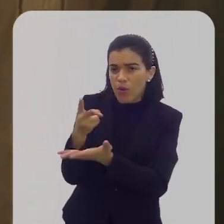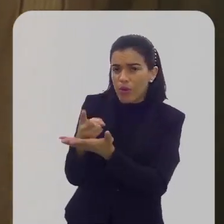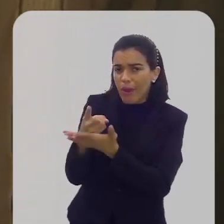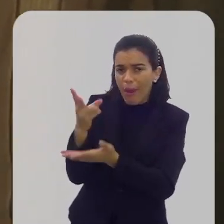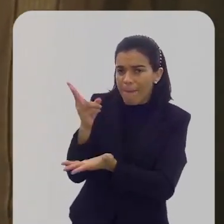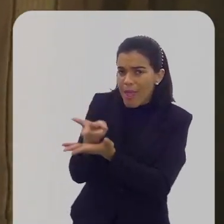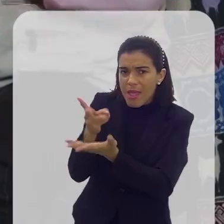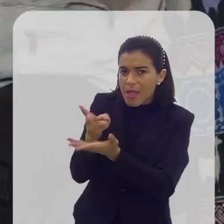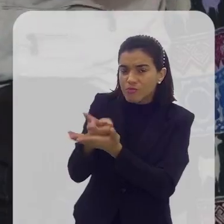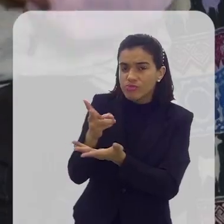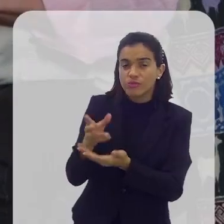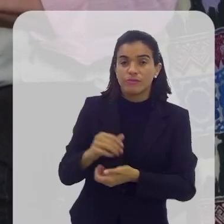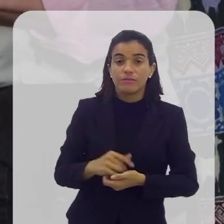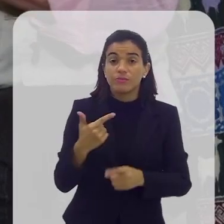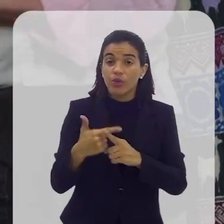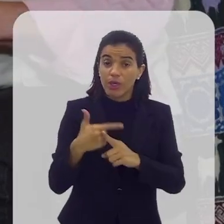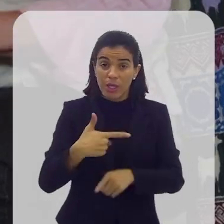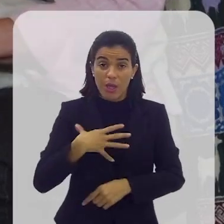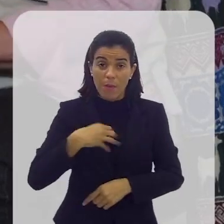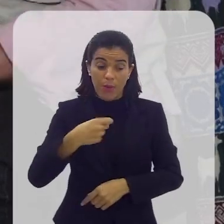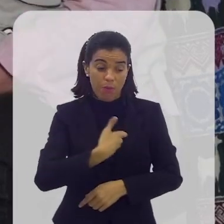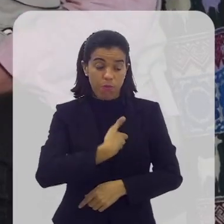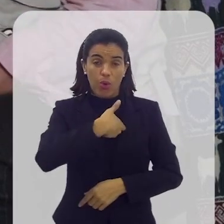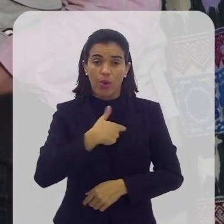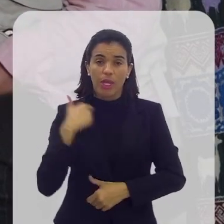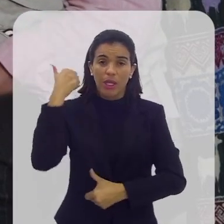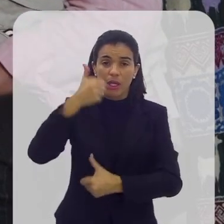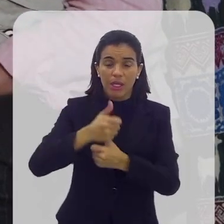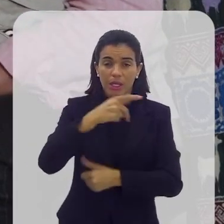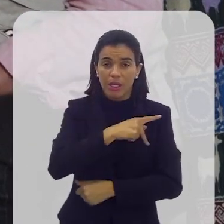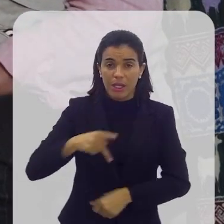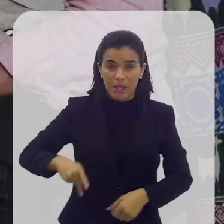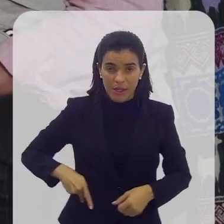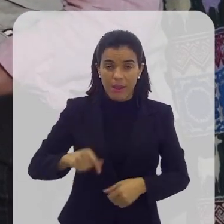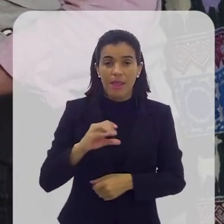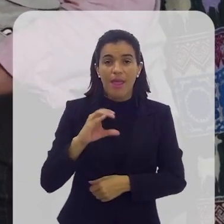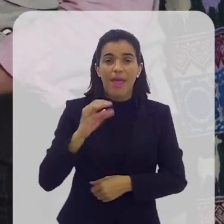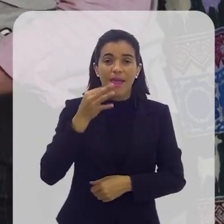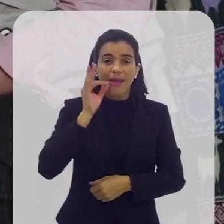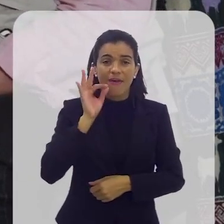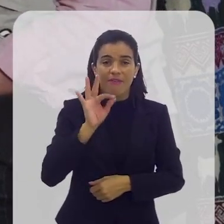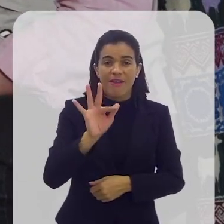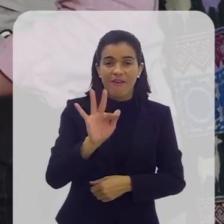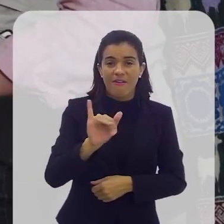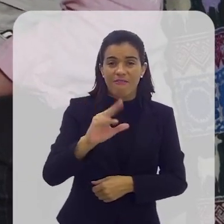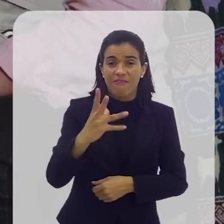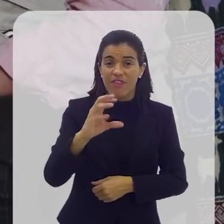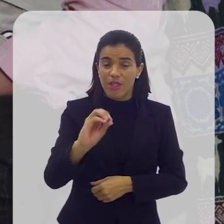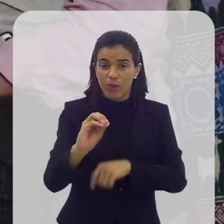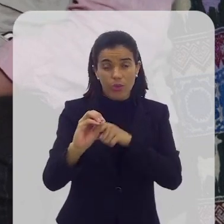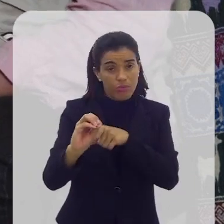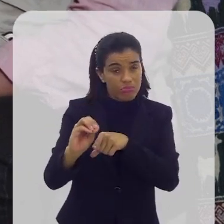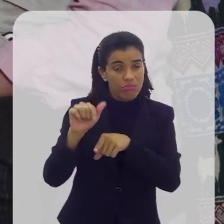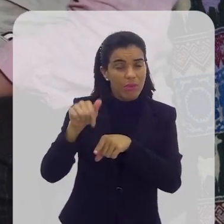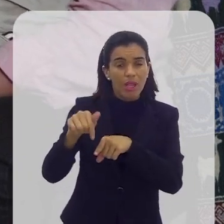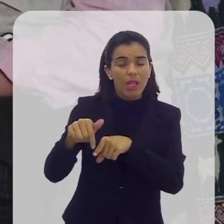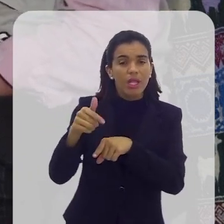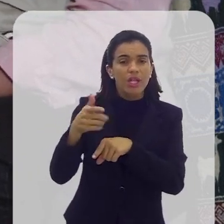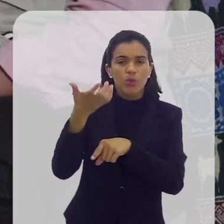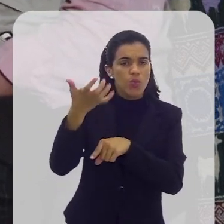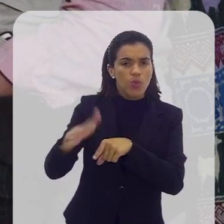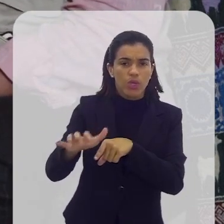frente do Palácio do Catete. Tem charges que também evidenciam isso, mostram ele andando por aqui. Então,